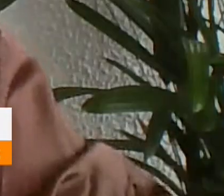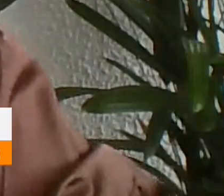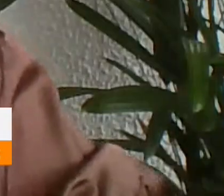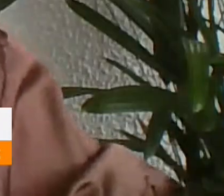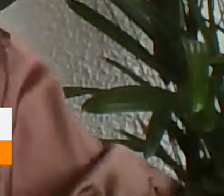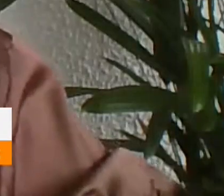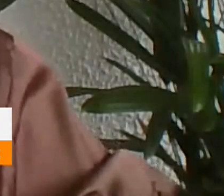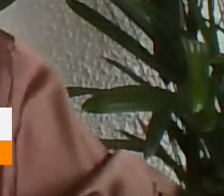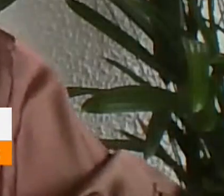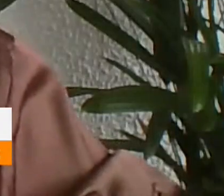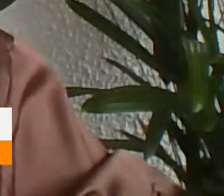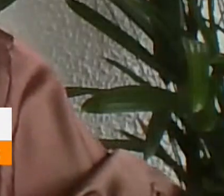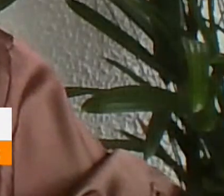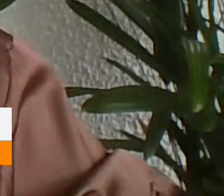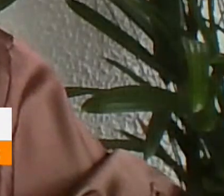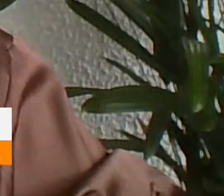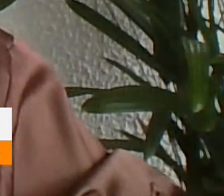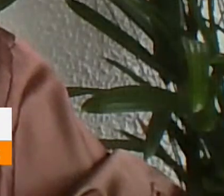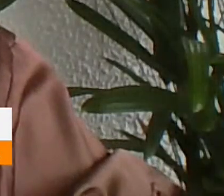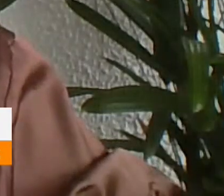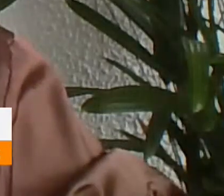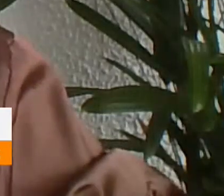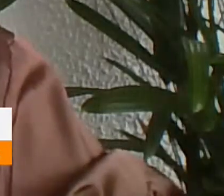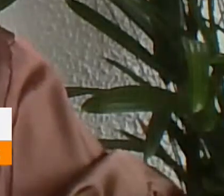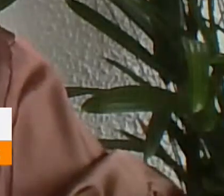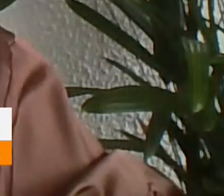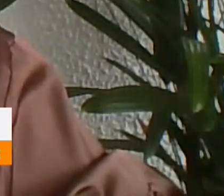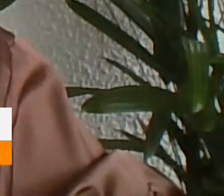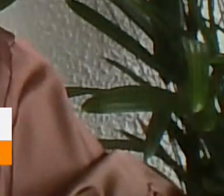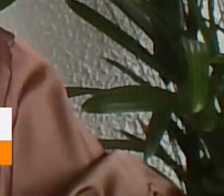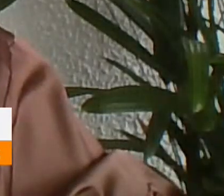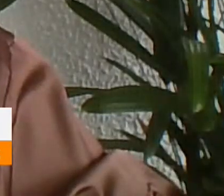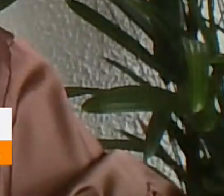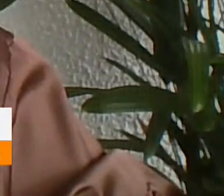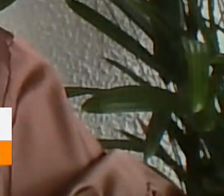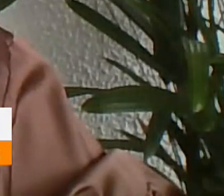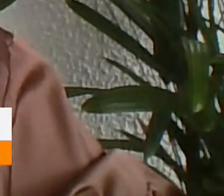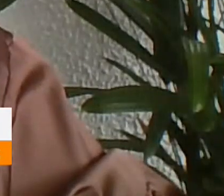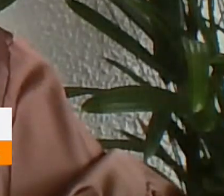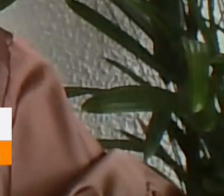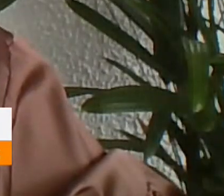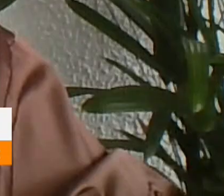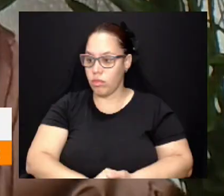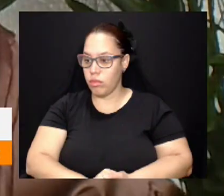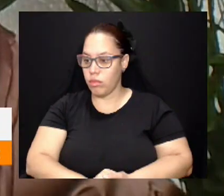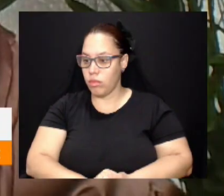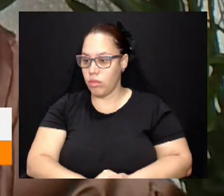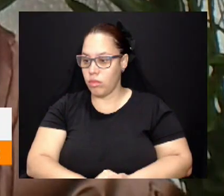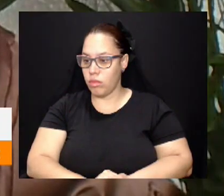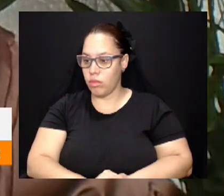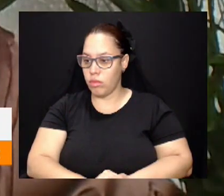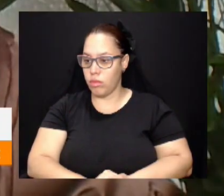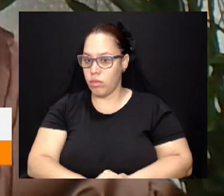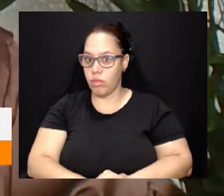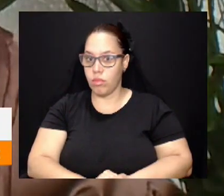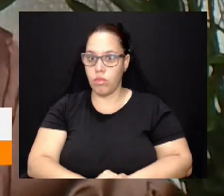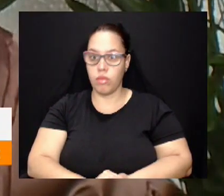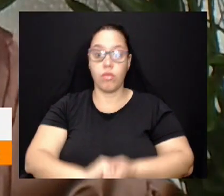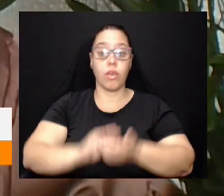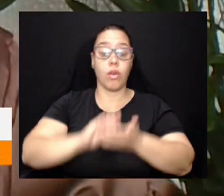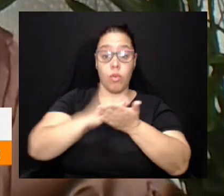do que eu passei em cada relacionamento e principalmente da interpretação, como